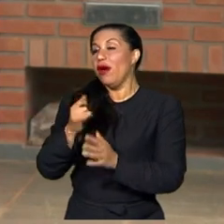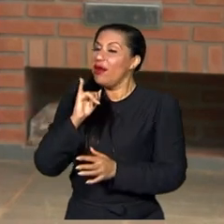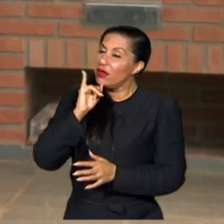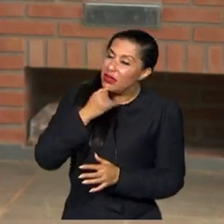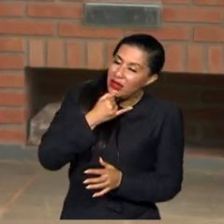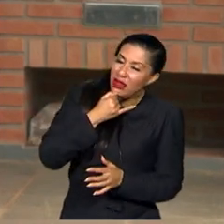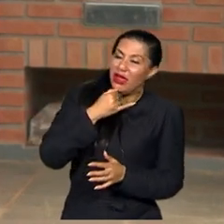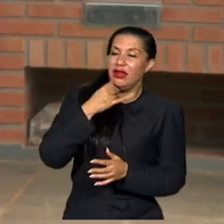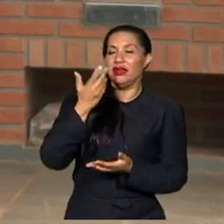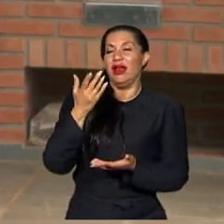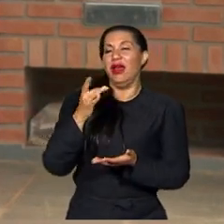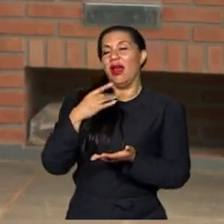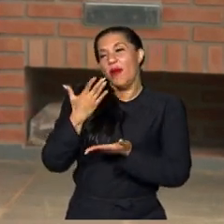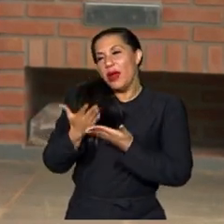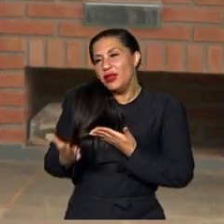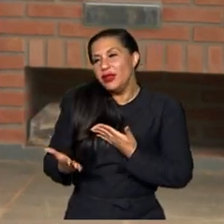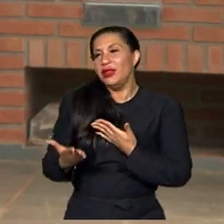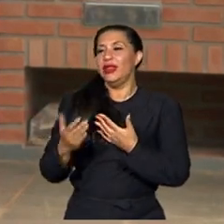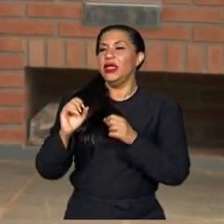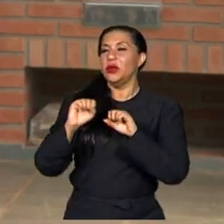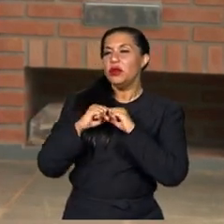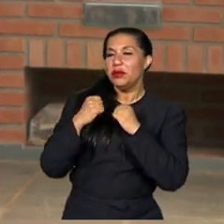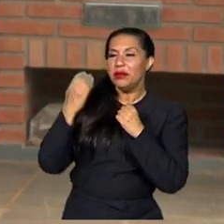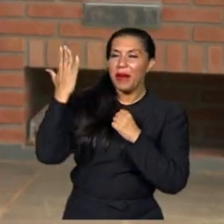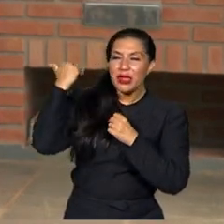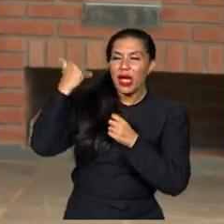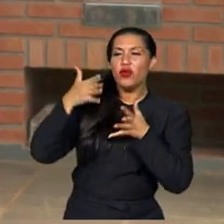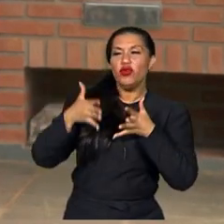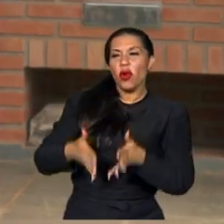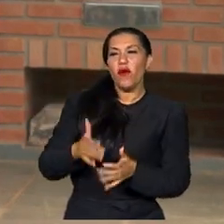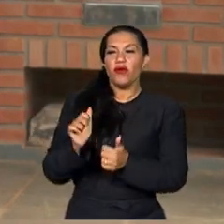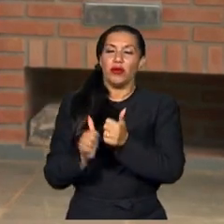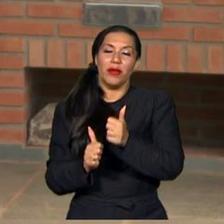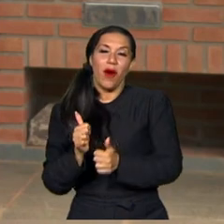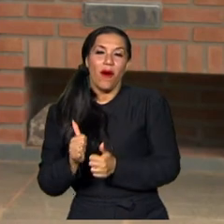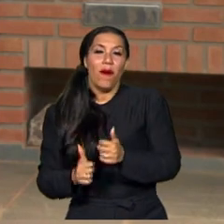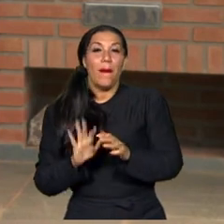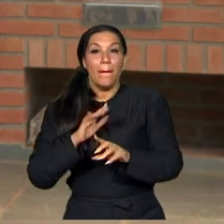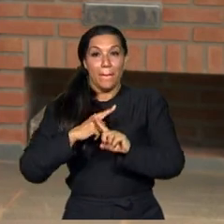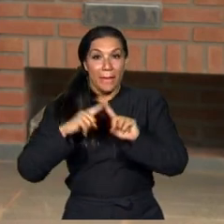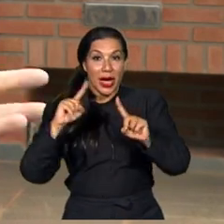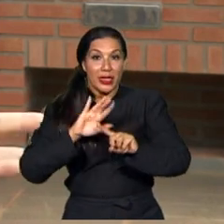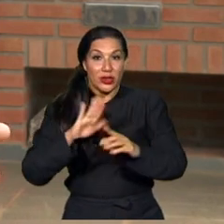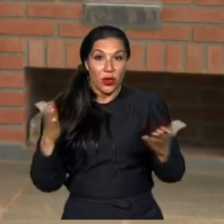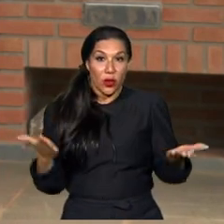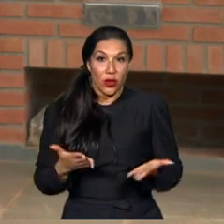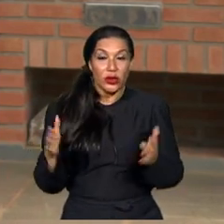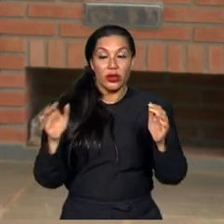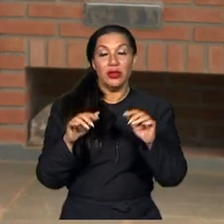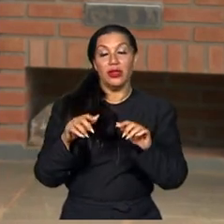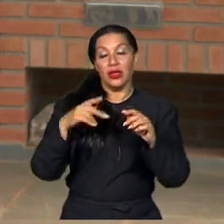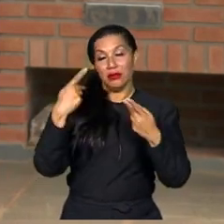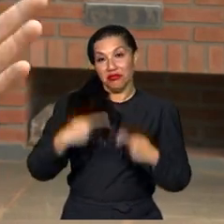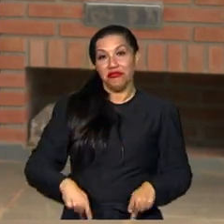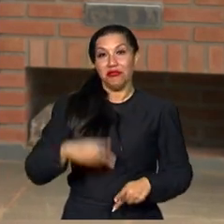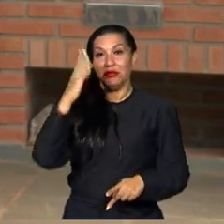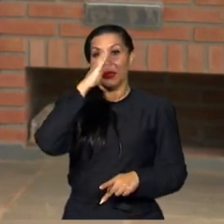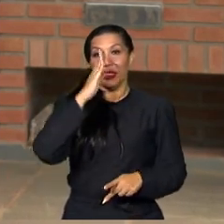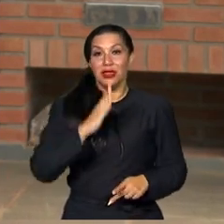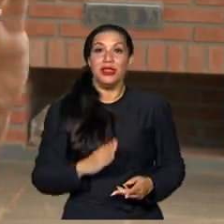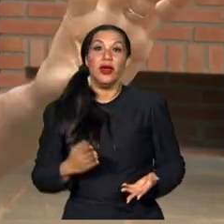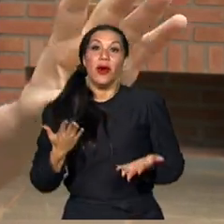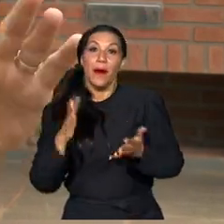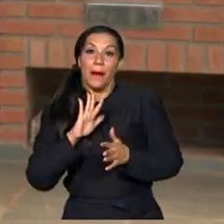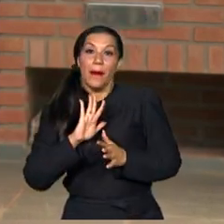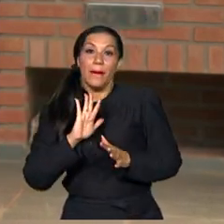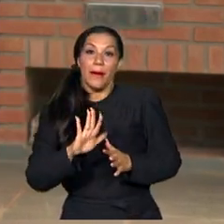tristeza enorme sair daquele estádio, daquela maneira. E que hoje, numa estrutura brasileira, muito dessa dimensão